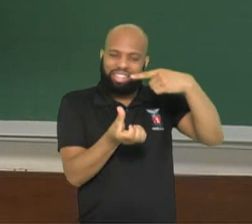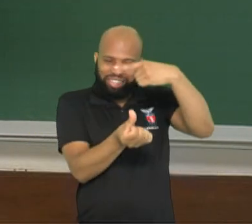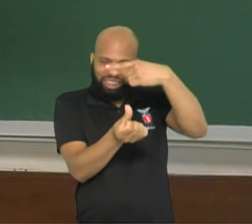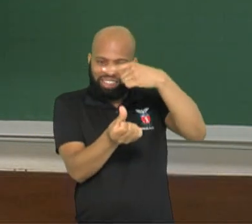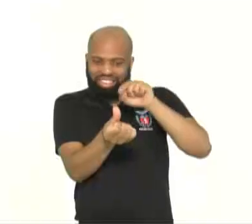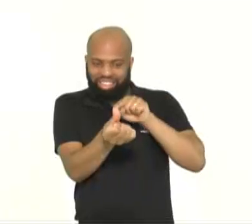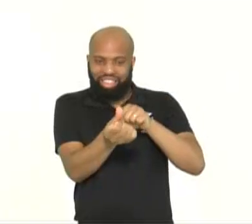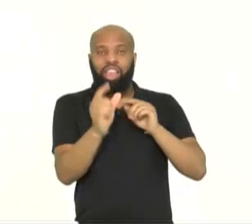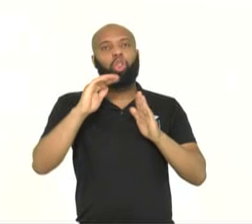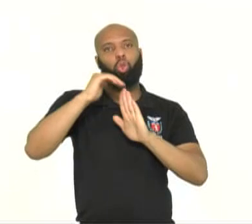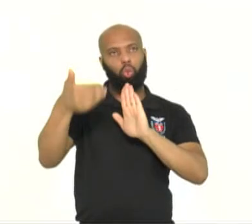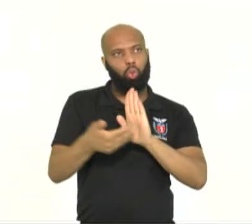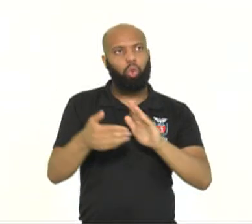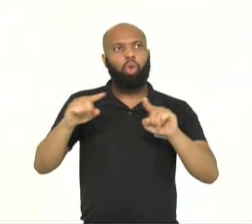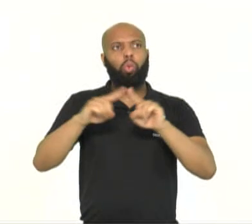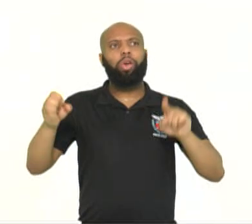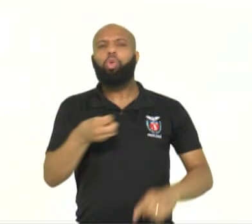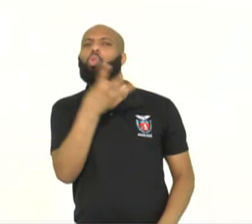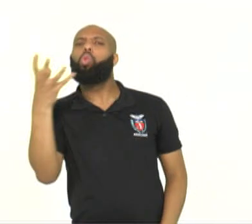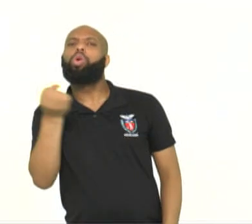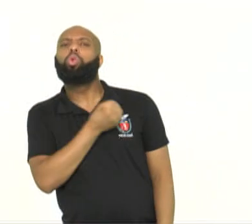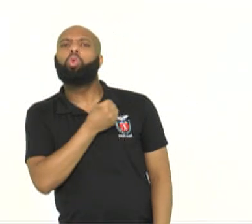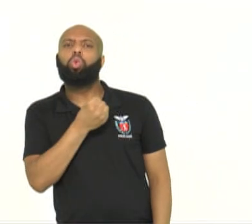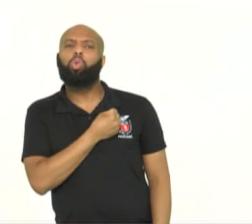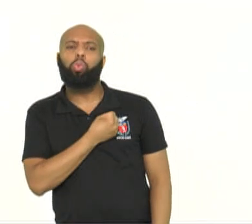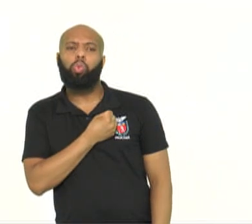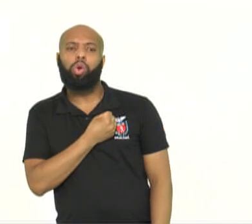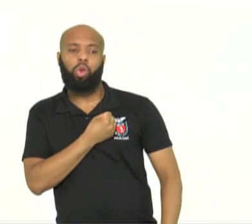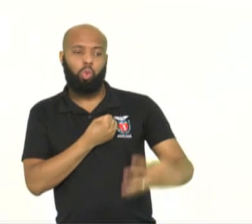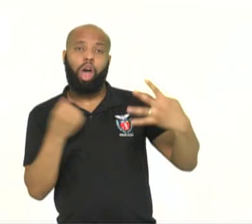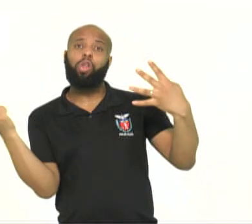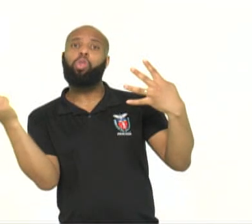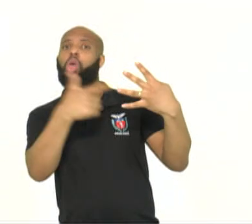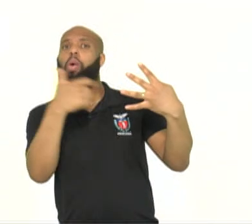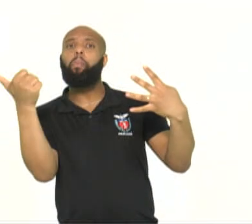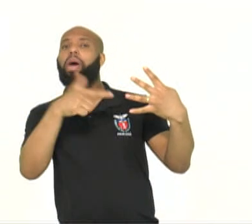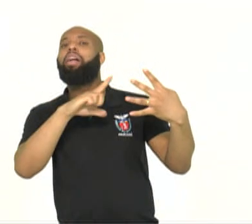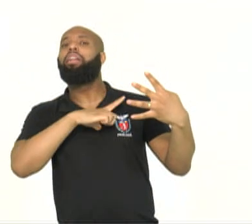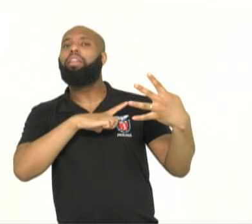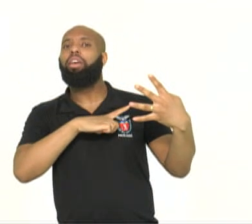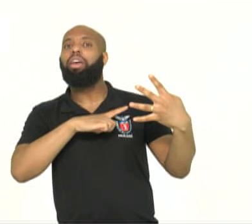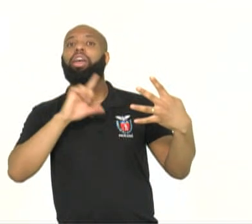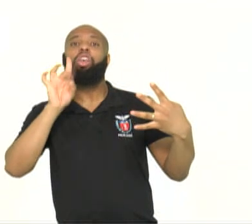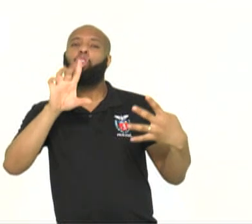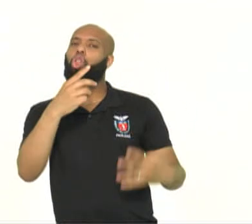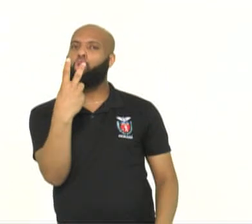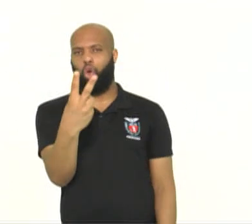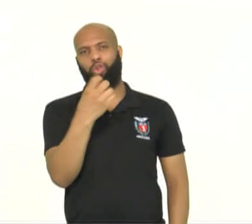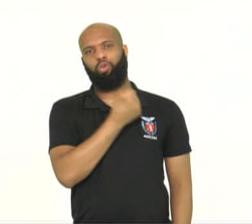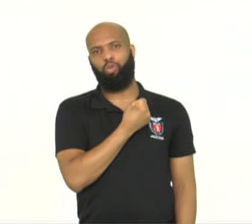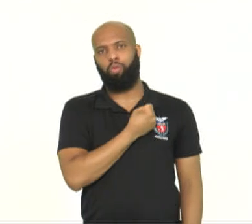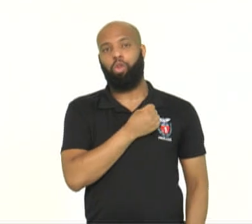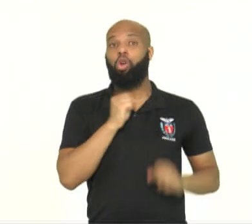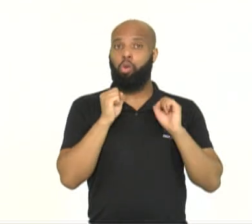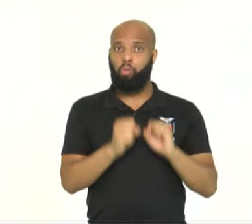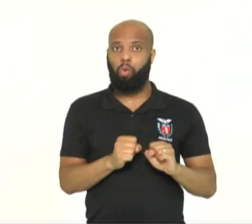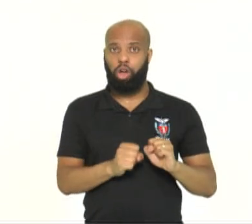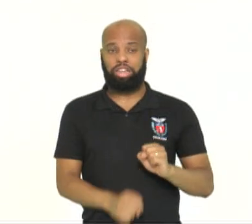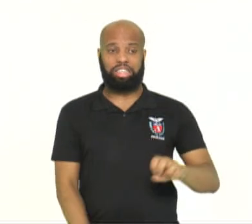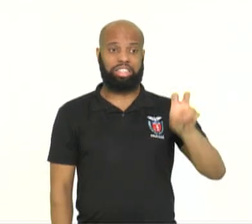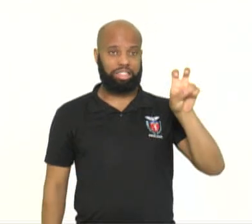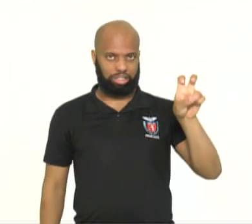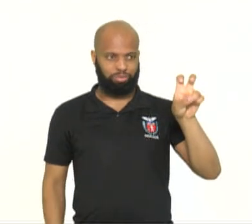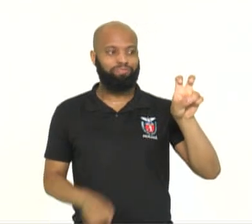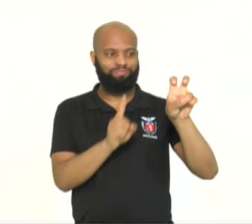total. Mas, quantos números maiores que 4 eu tenho? Apenas 2, né? Pode ser que seja